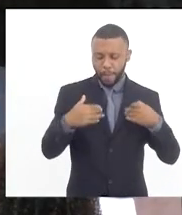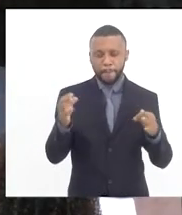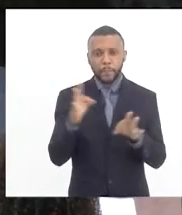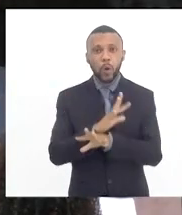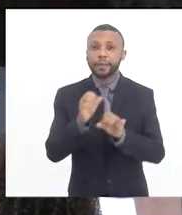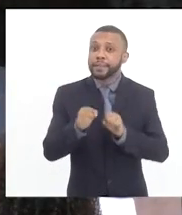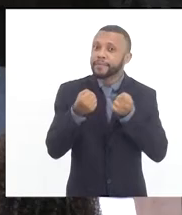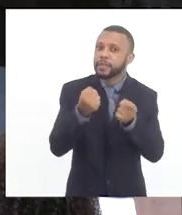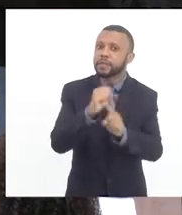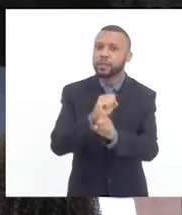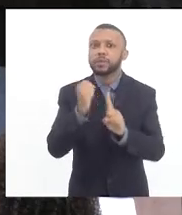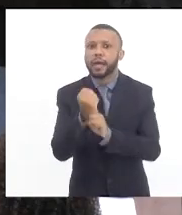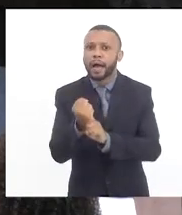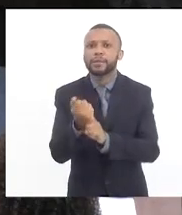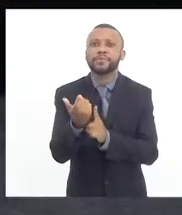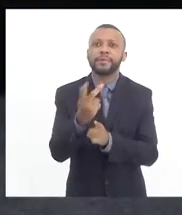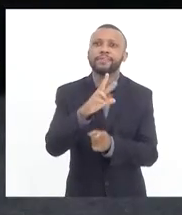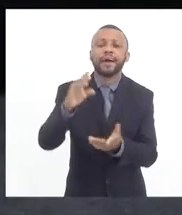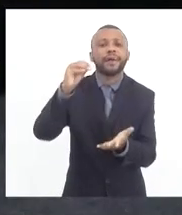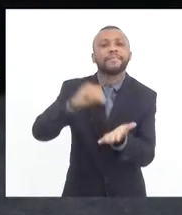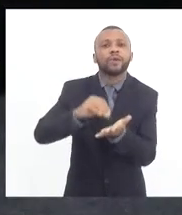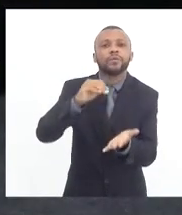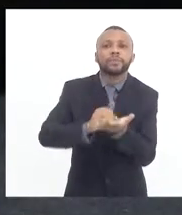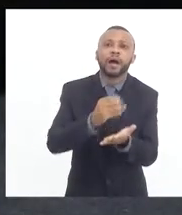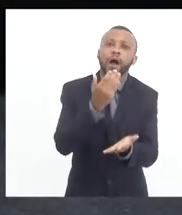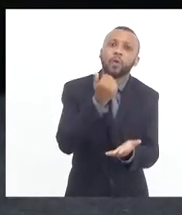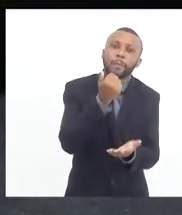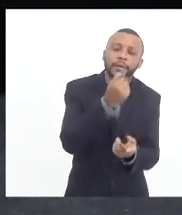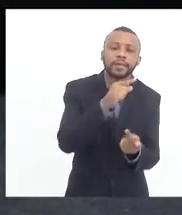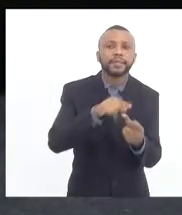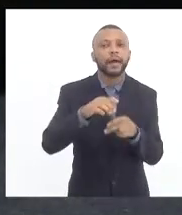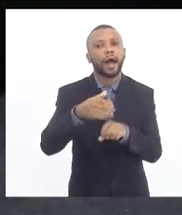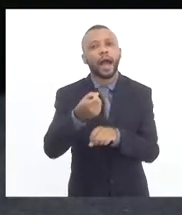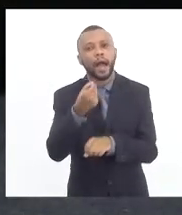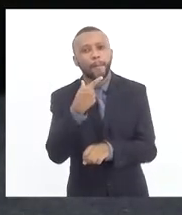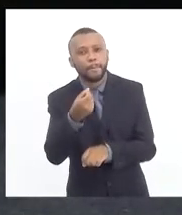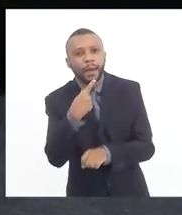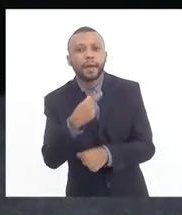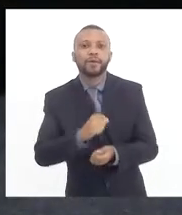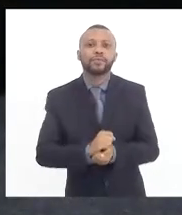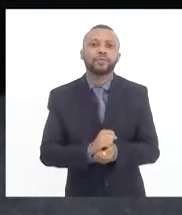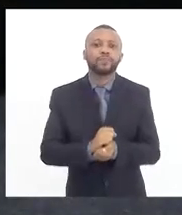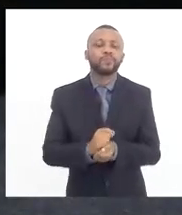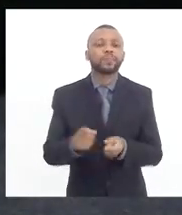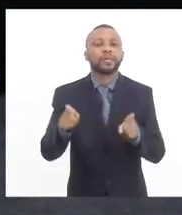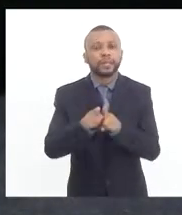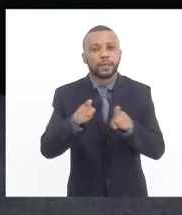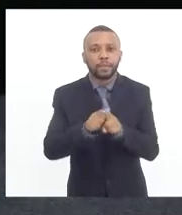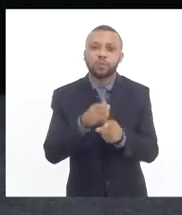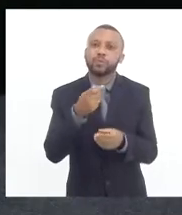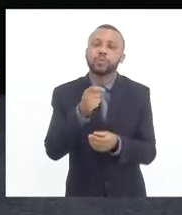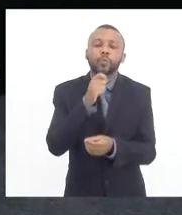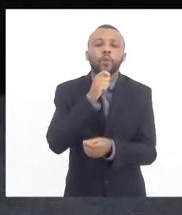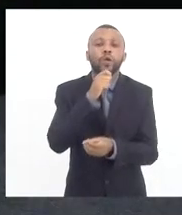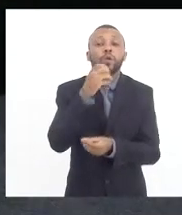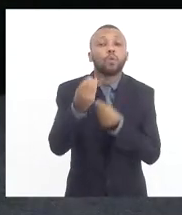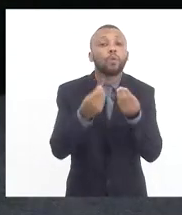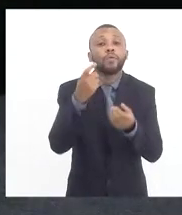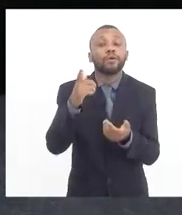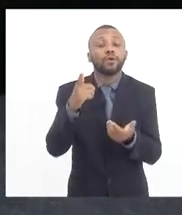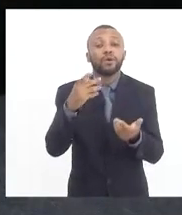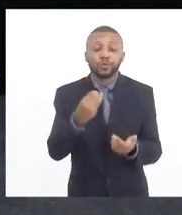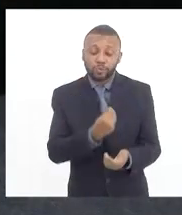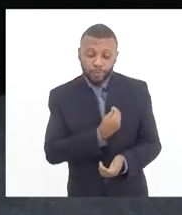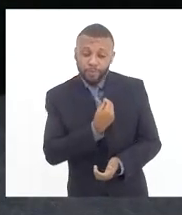defendendo a sociedade vai faltar comida vai faltar remédio se faltar sobrevivência então assistindo tá falando do